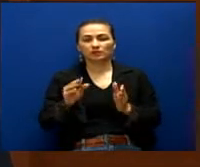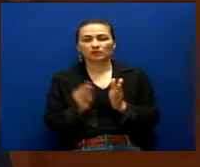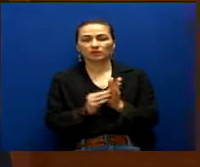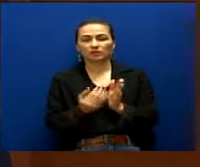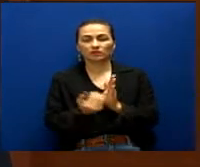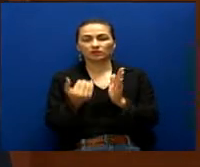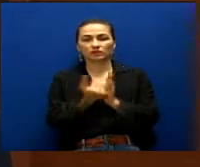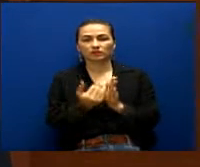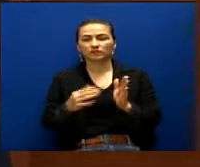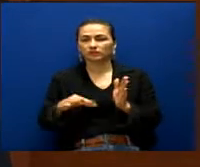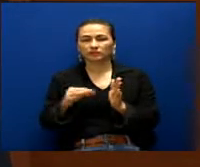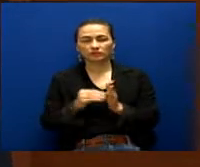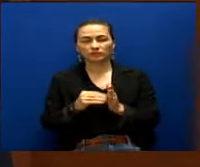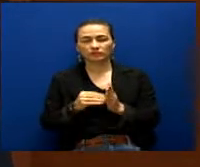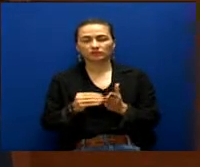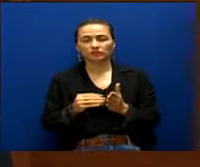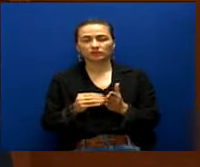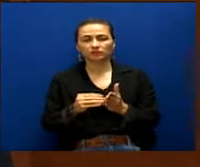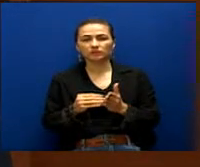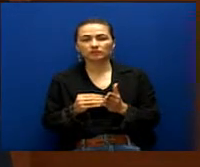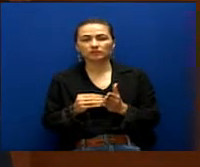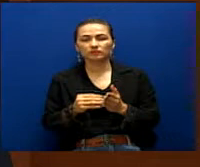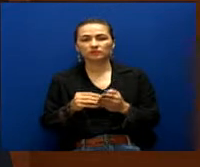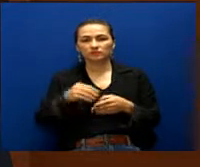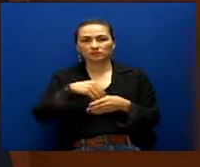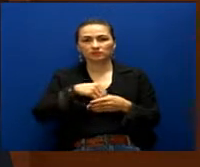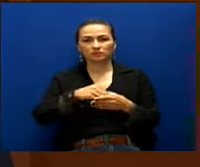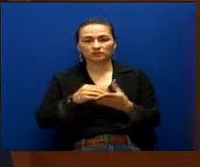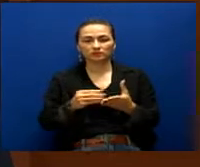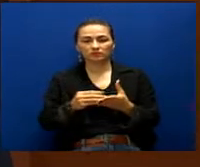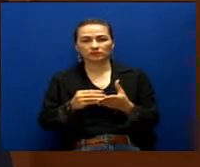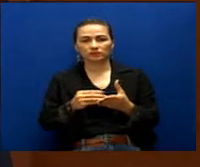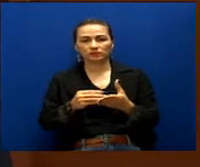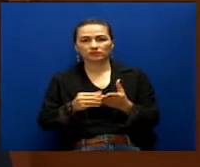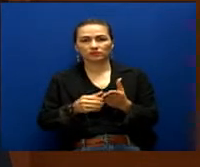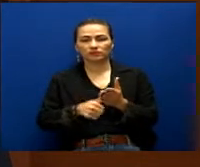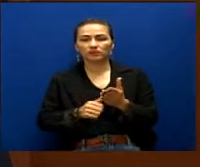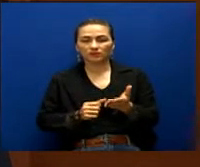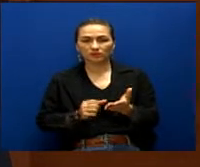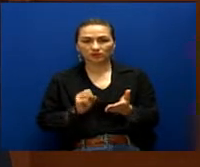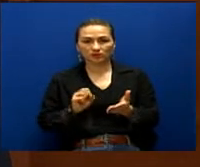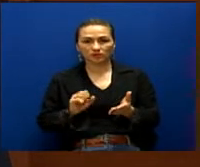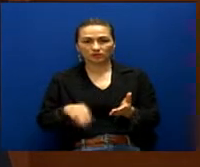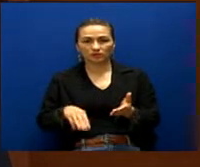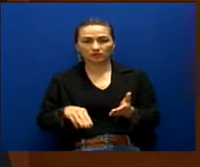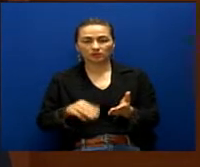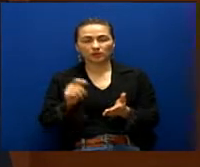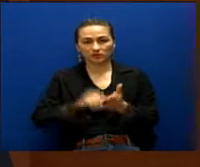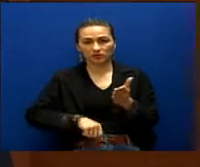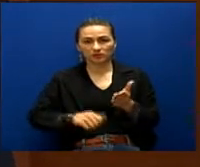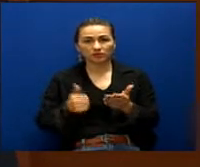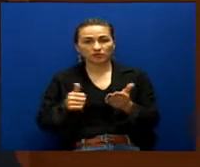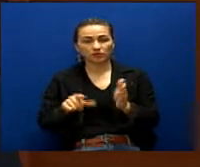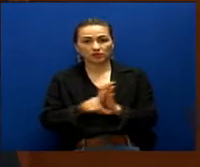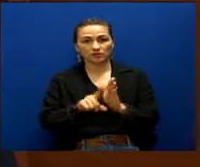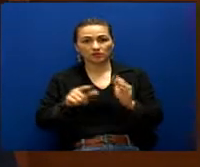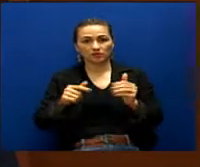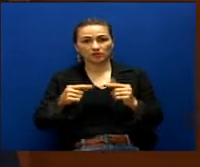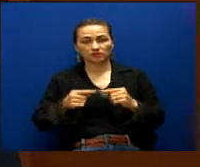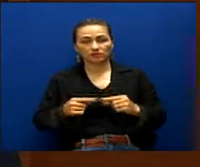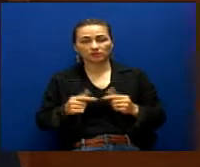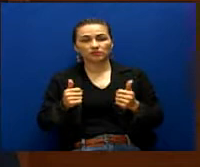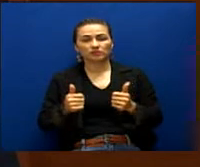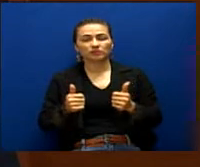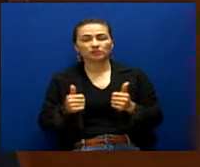emendas favoráveis ao projeto. É acordo junto com o secretário institucional,